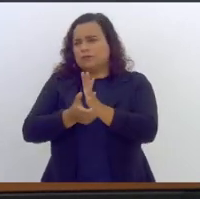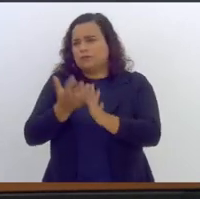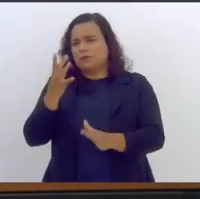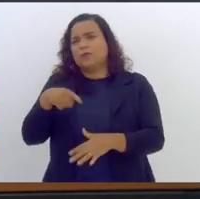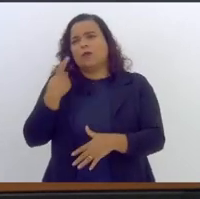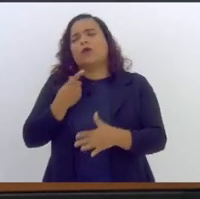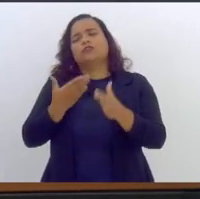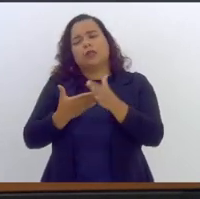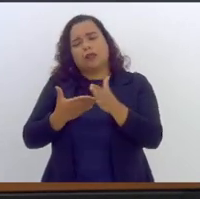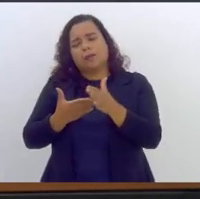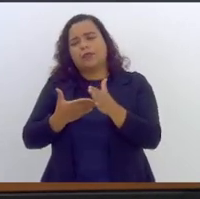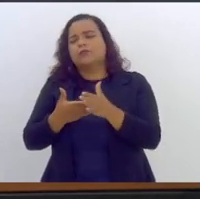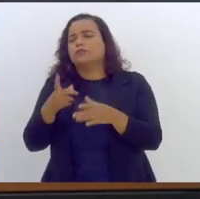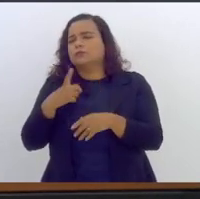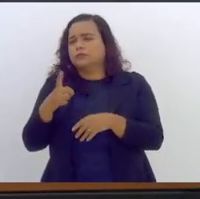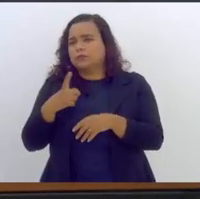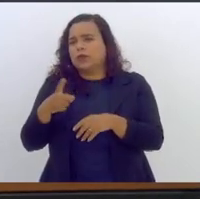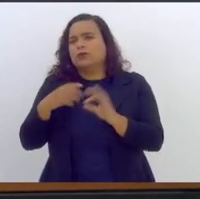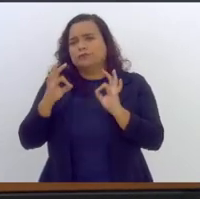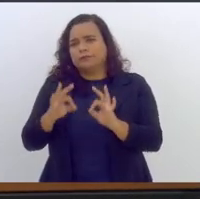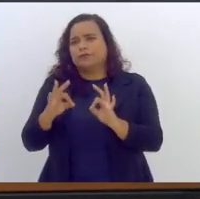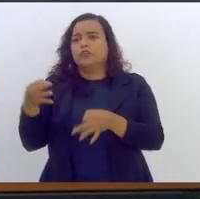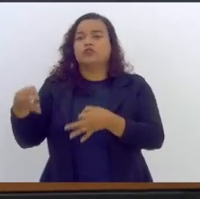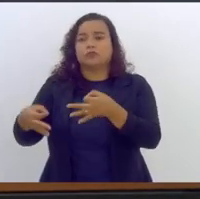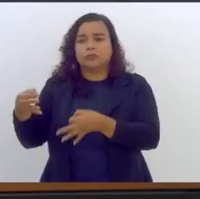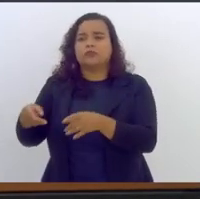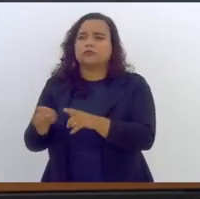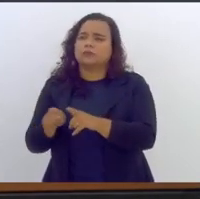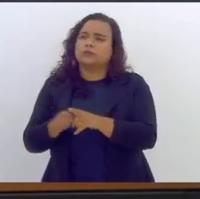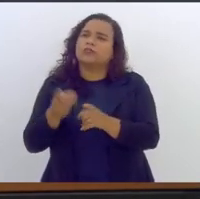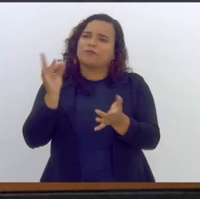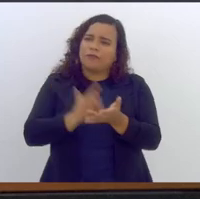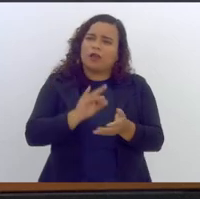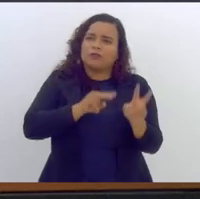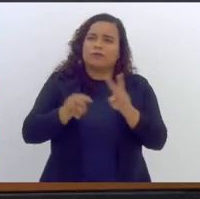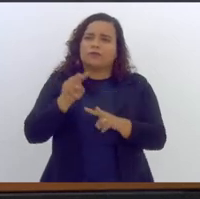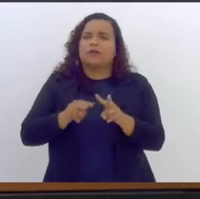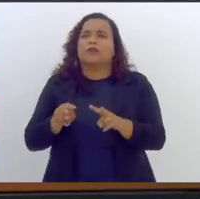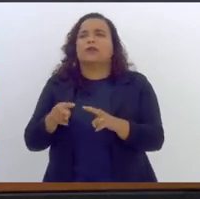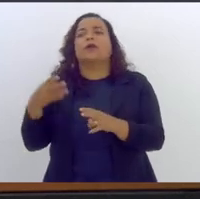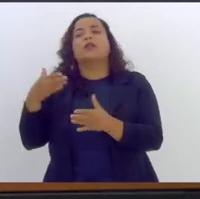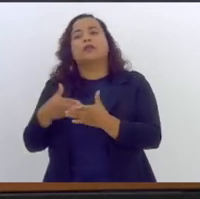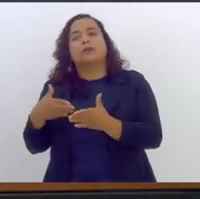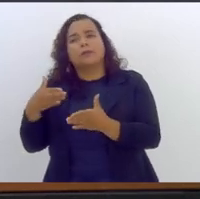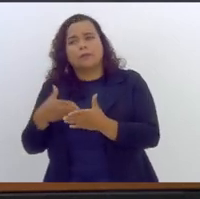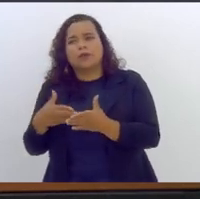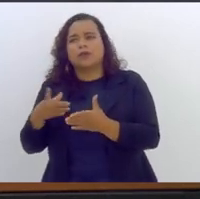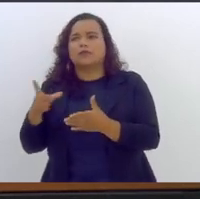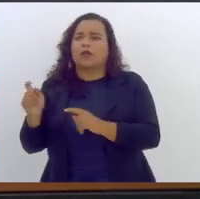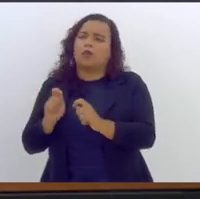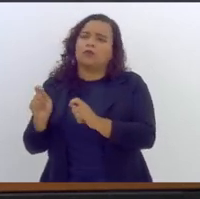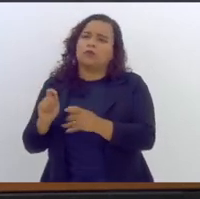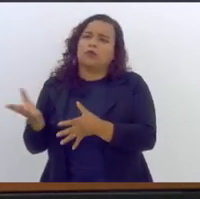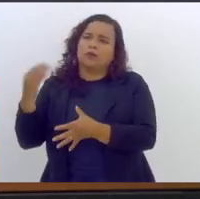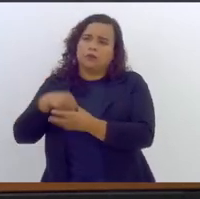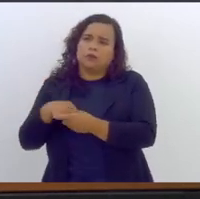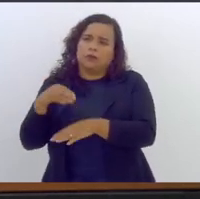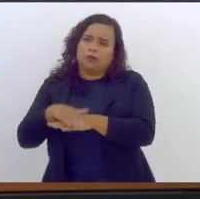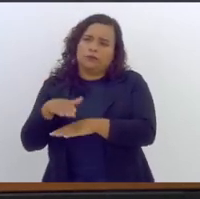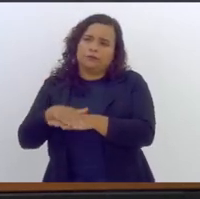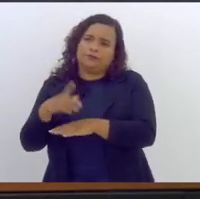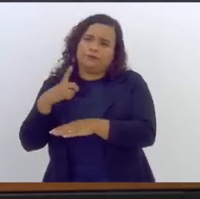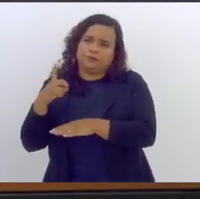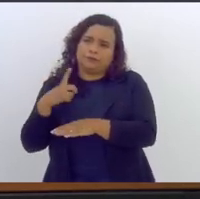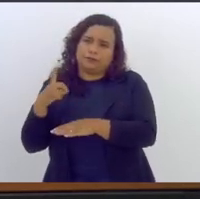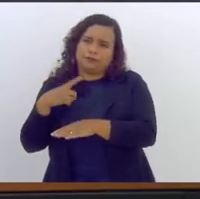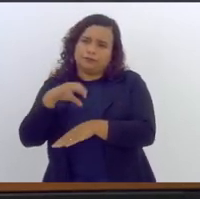temos limitações fáticas e jurídicas é limitações que são impostas pelo controle interno da da